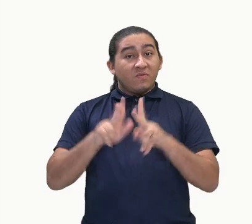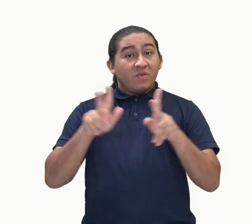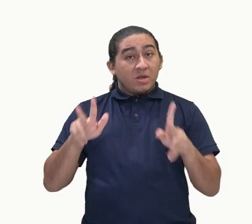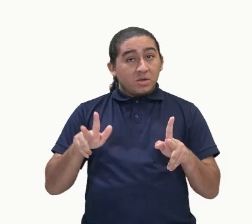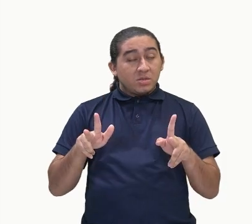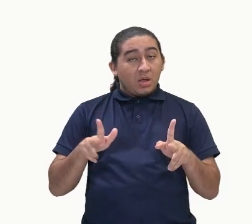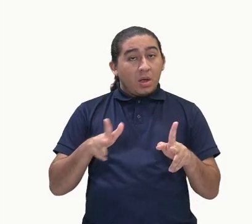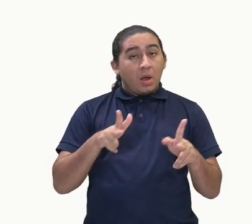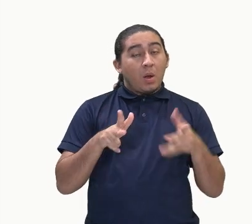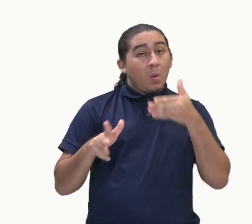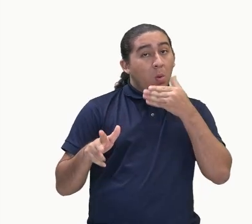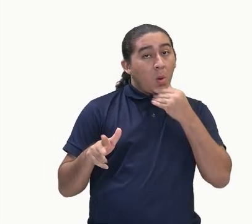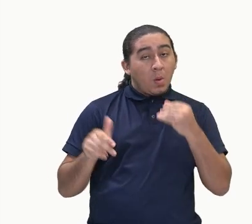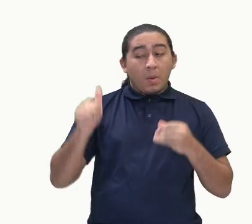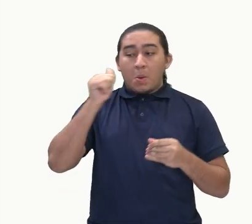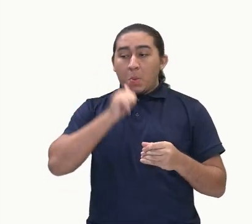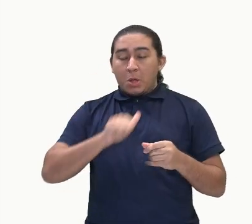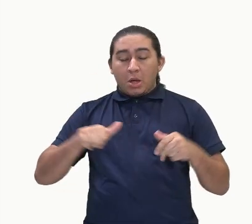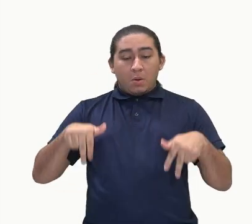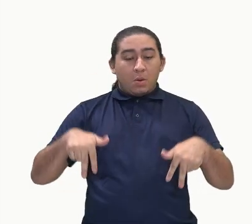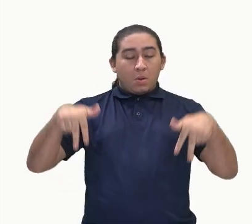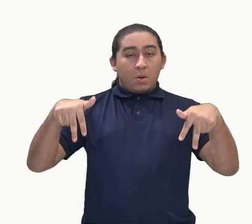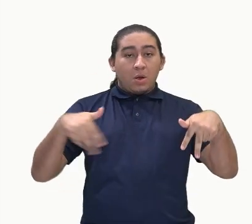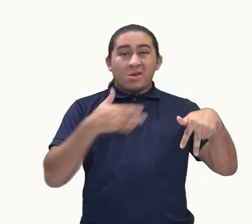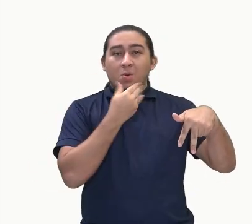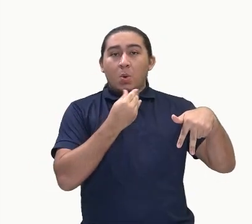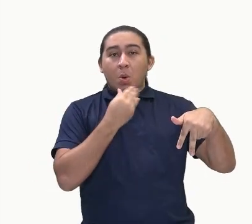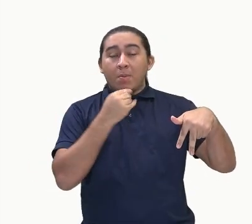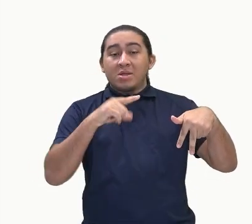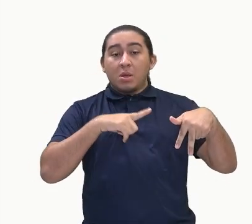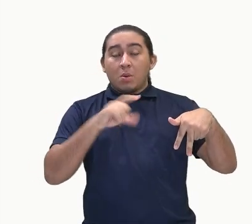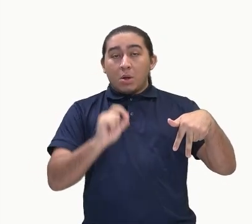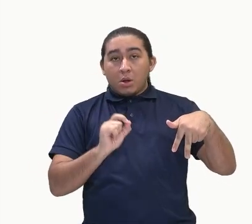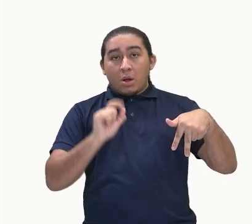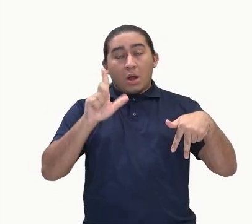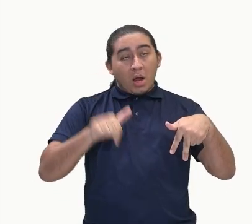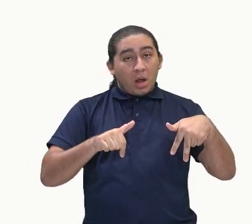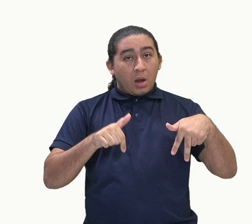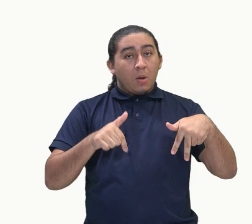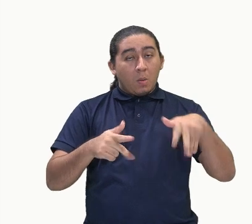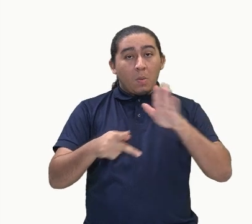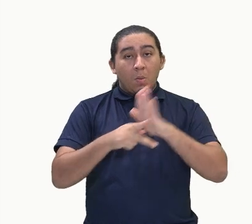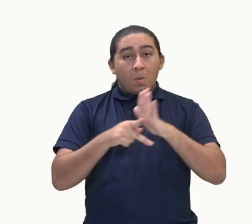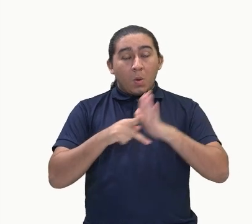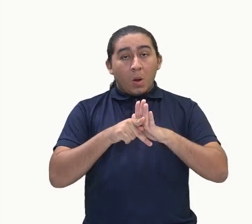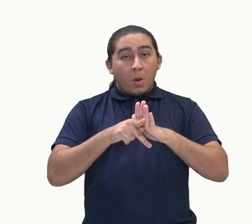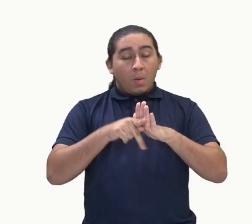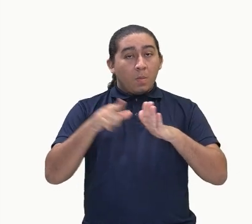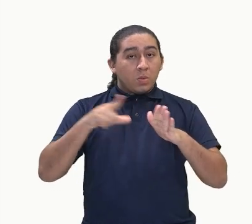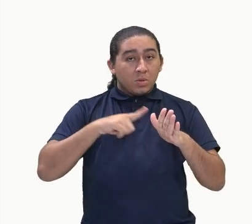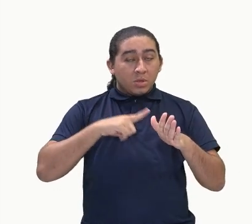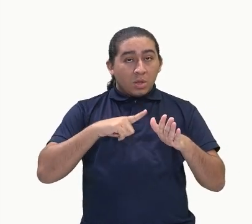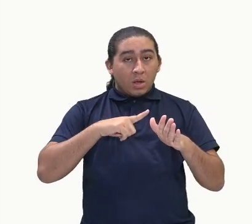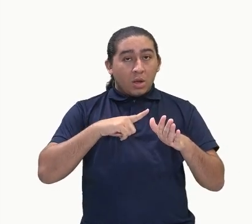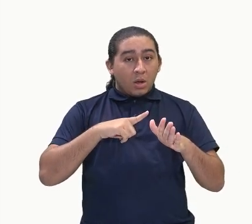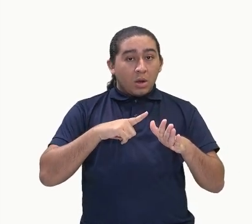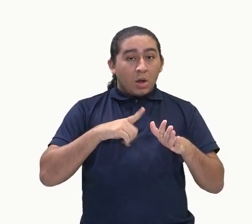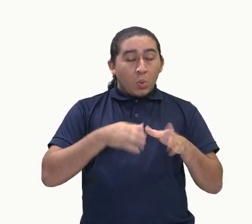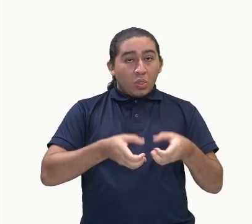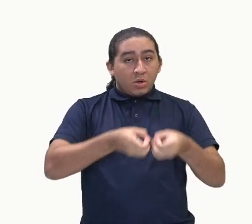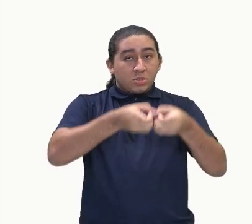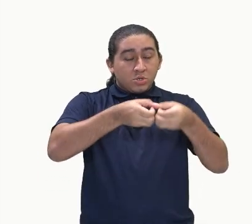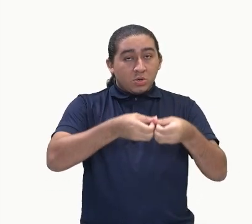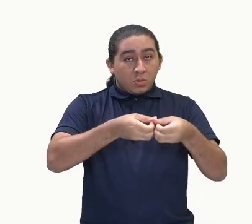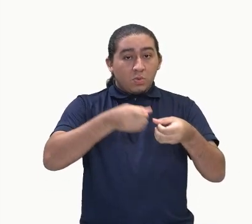imagem de um homem e de uma mulher. No homem a gente vai ter uma glândula que é o testículo, né? Ela é produtora ali